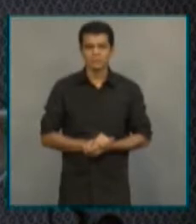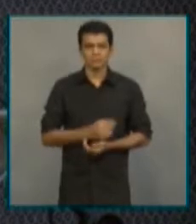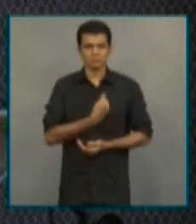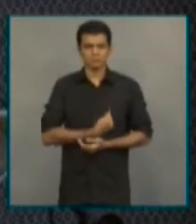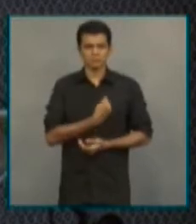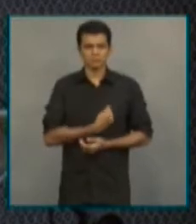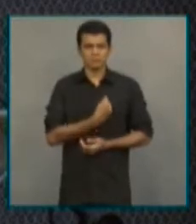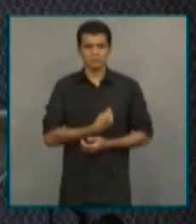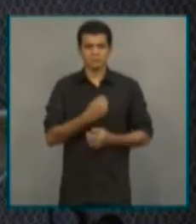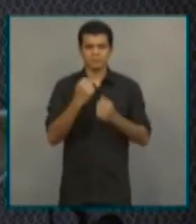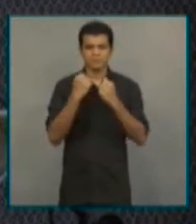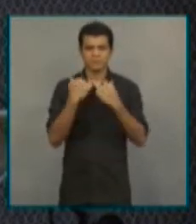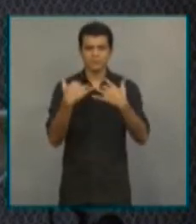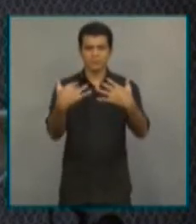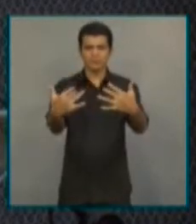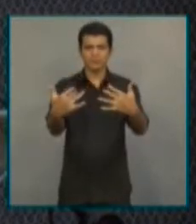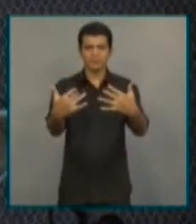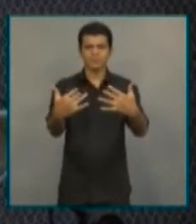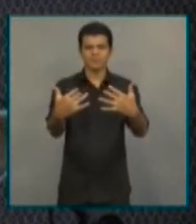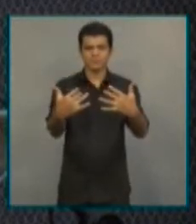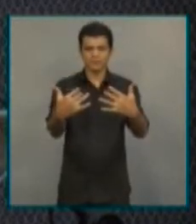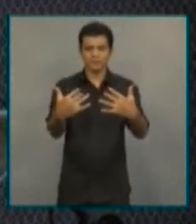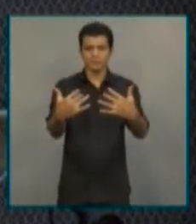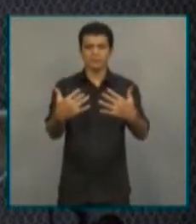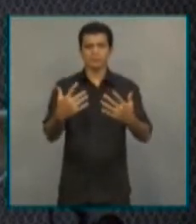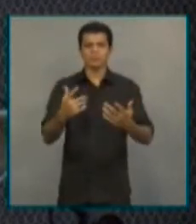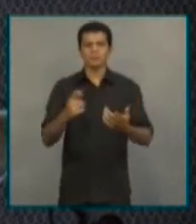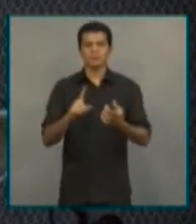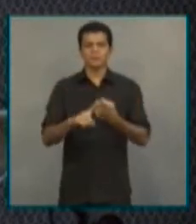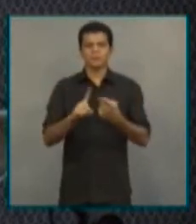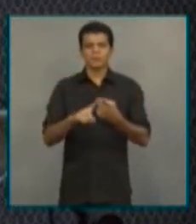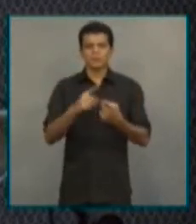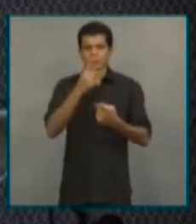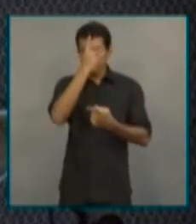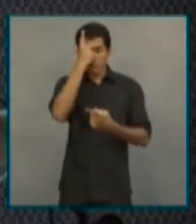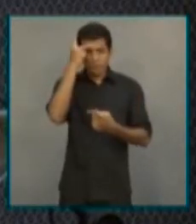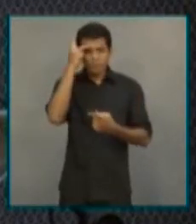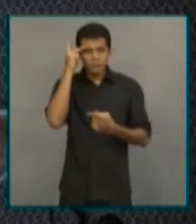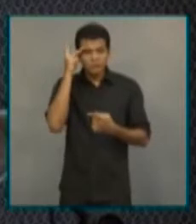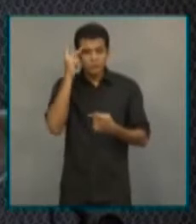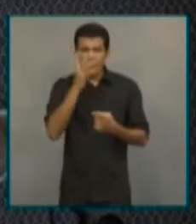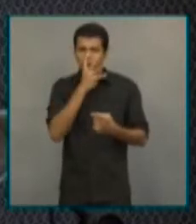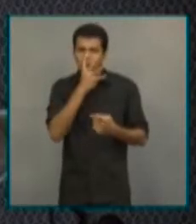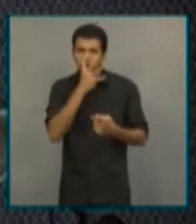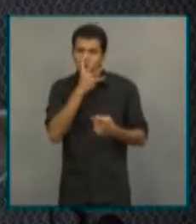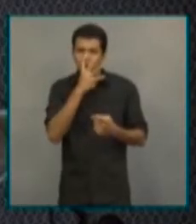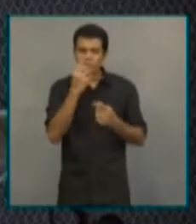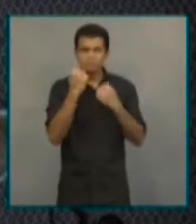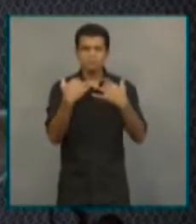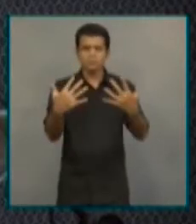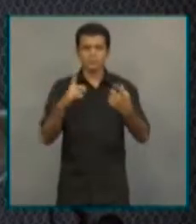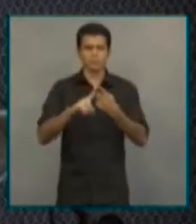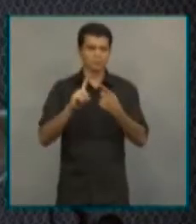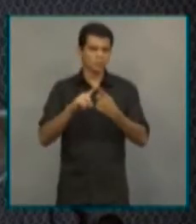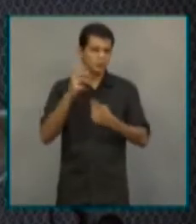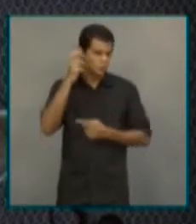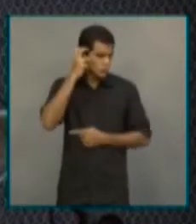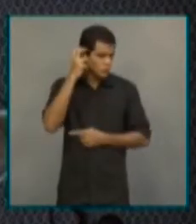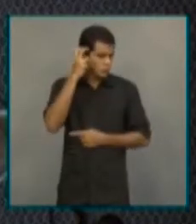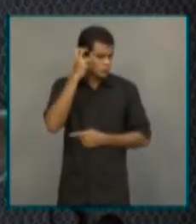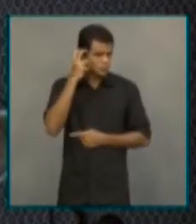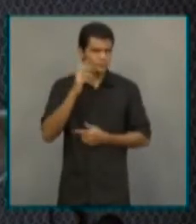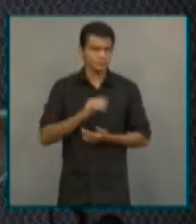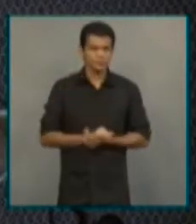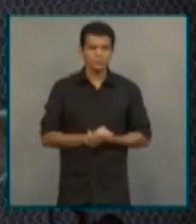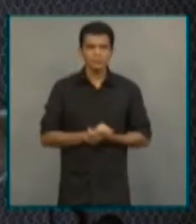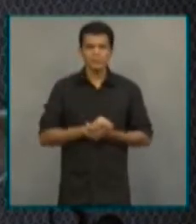auditório Murilo Aguiar, os telespectadores da TV Assembleia e ouvintes da Rádio FM Assembleia. O debate será dividido em